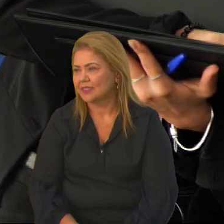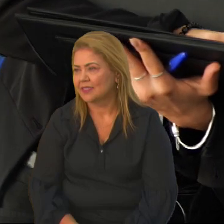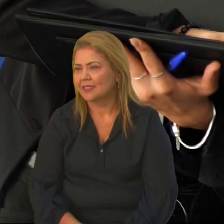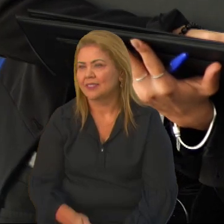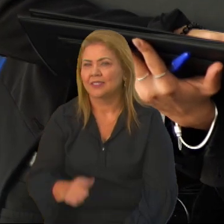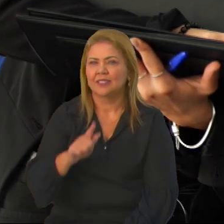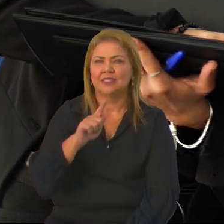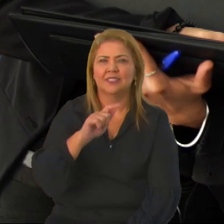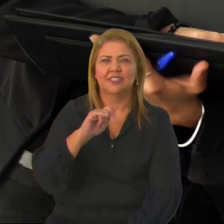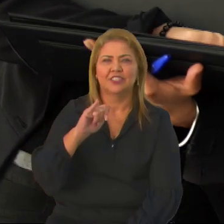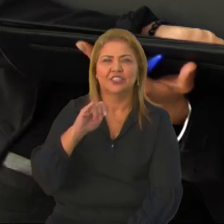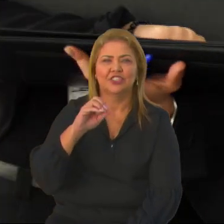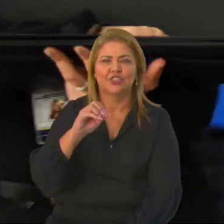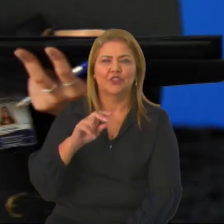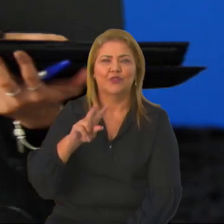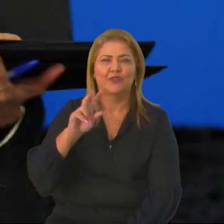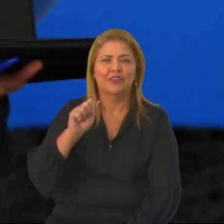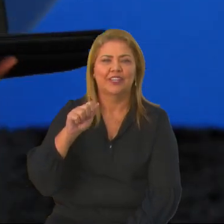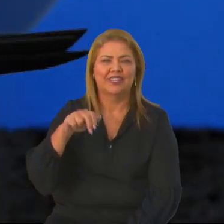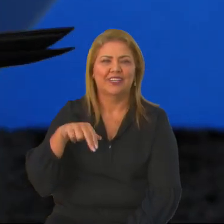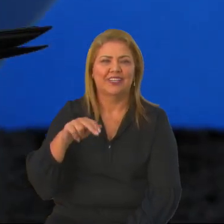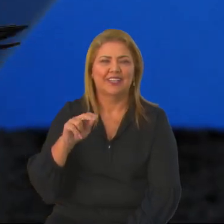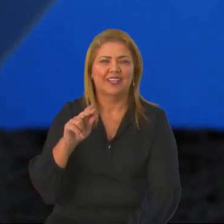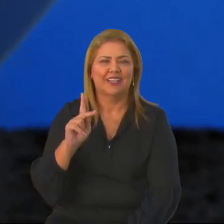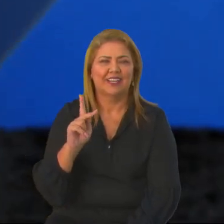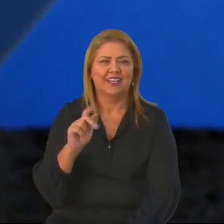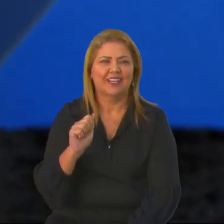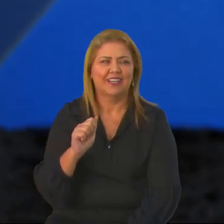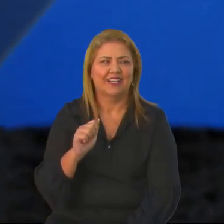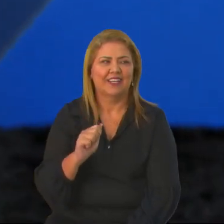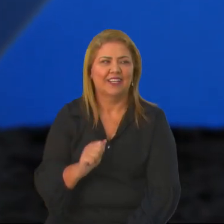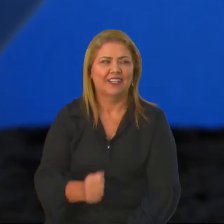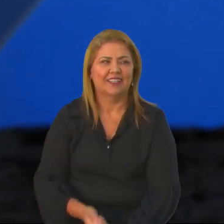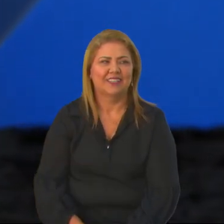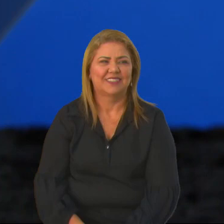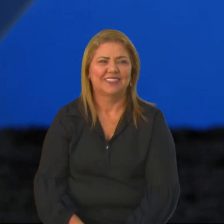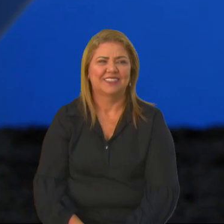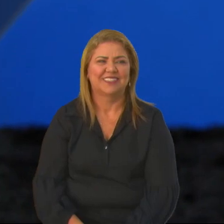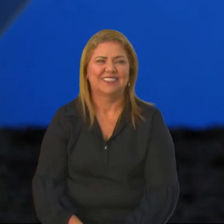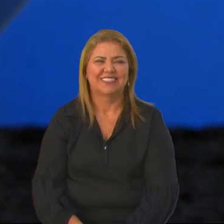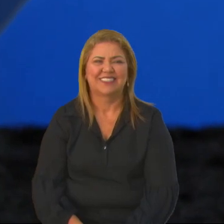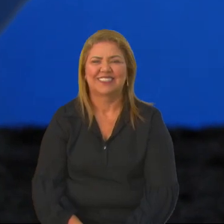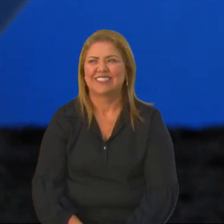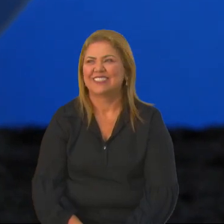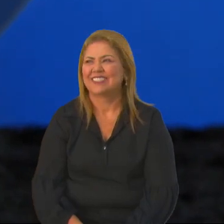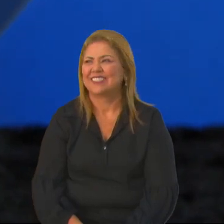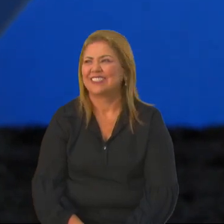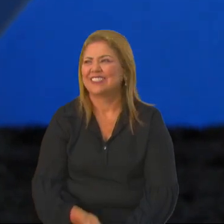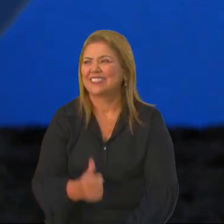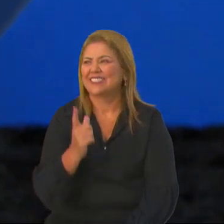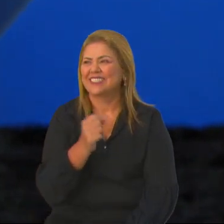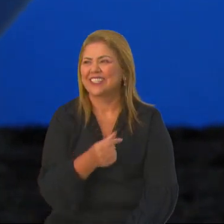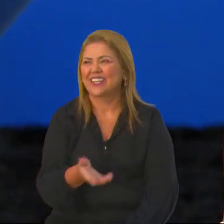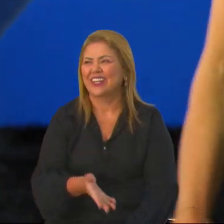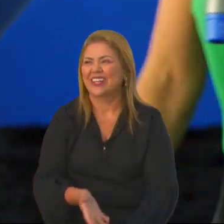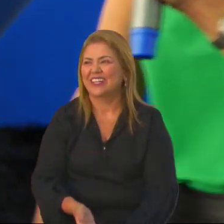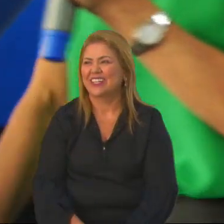Gilvan Galvão da Silva. Jura?